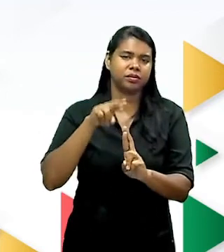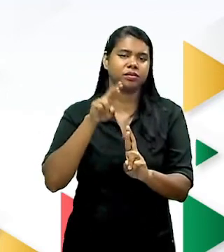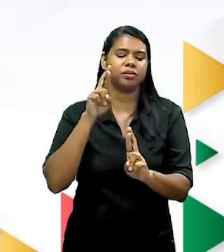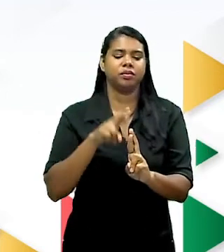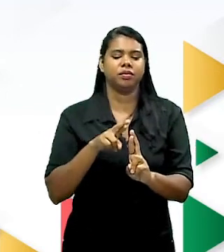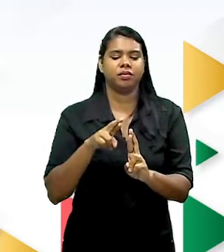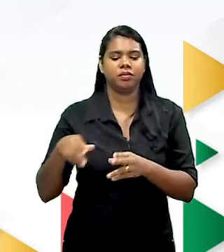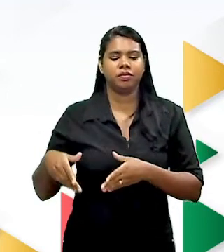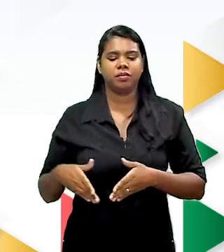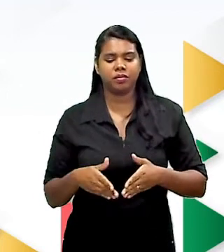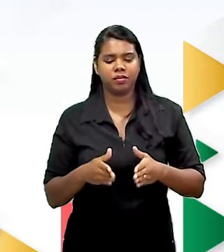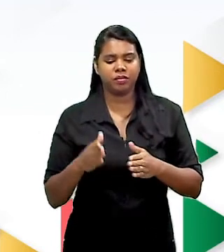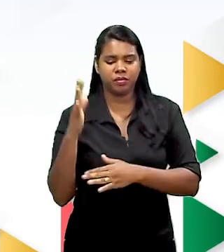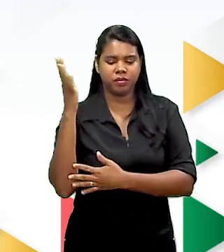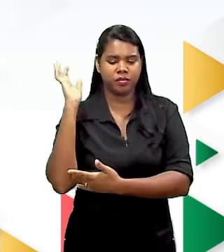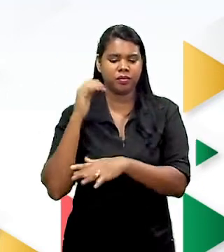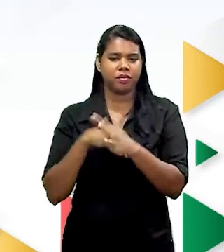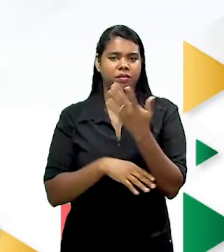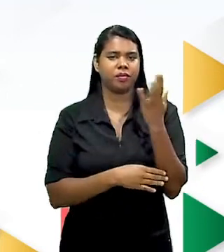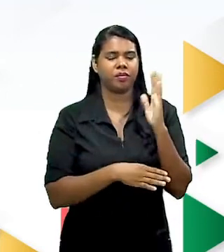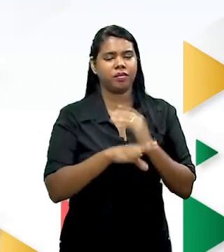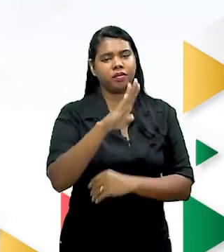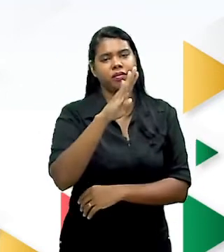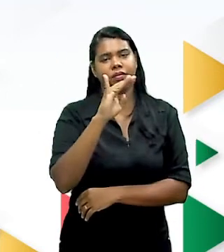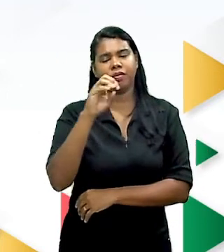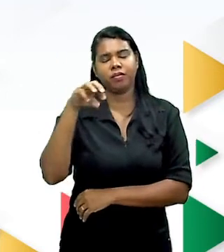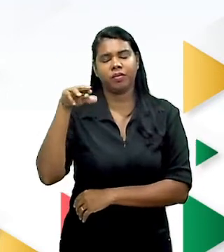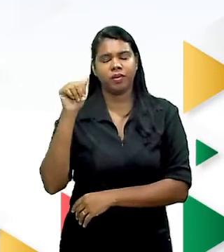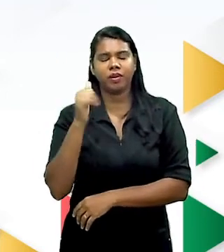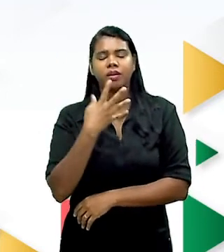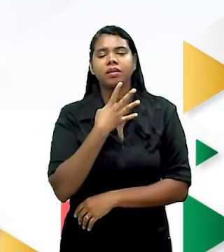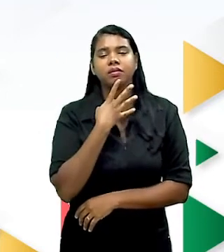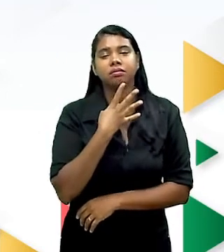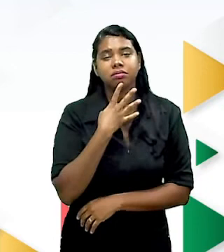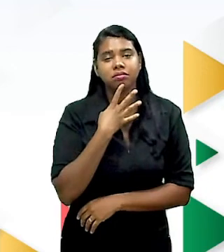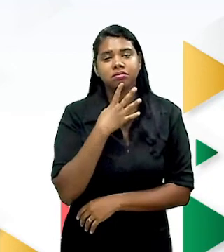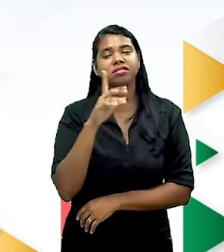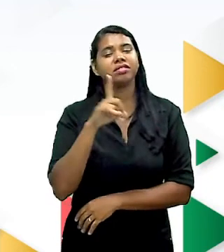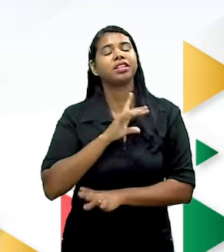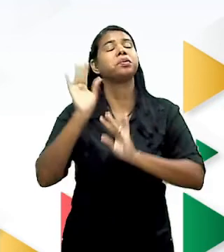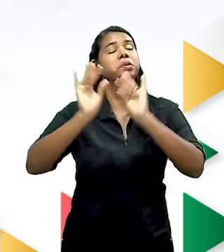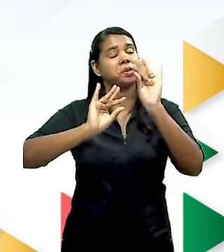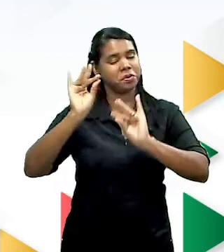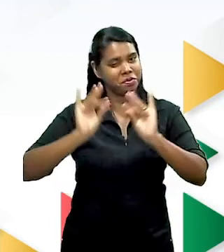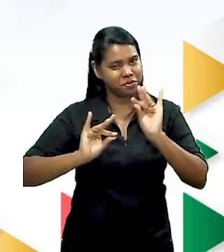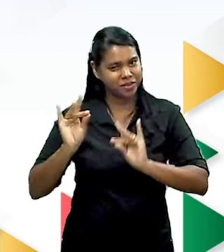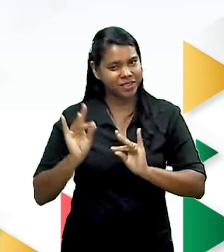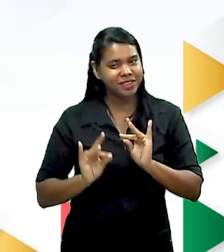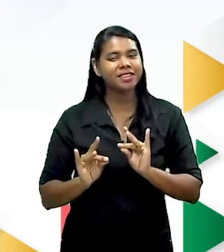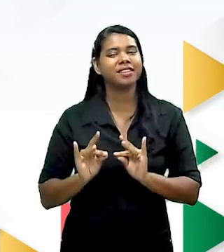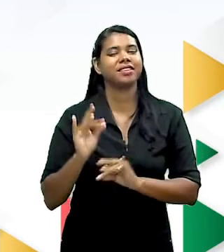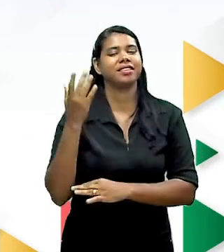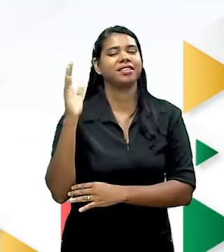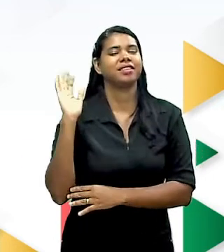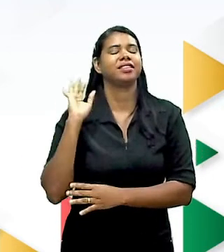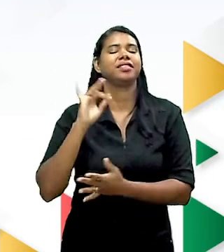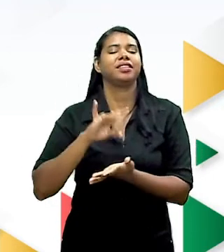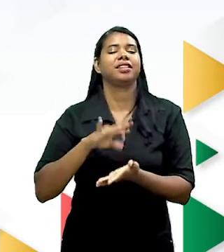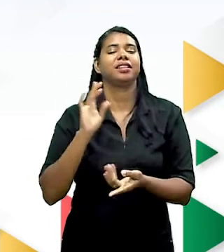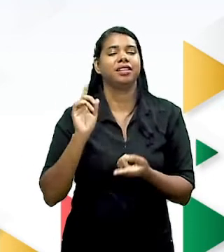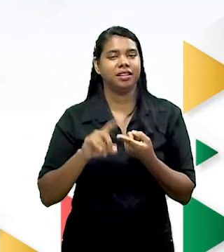bioma, pode acompanhar. Então a gente começa a entender que existe uma vegetação específica, que é a flora,